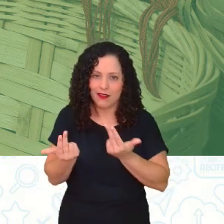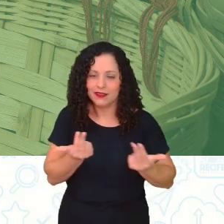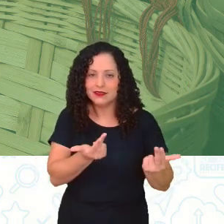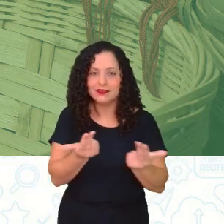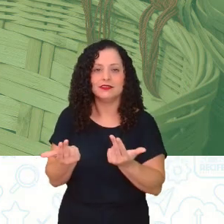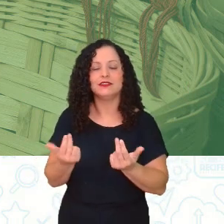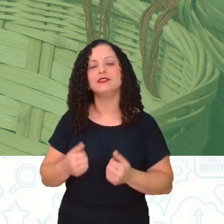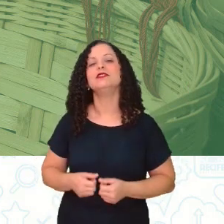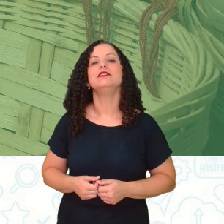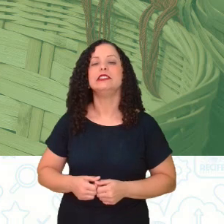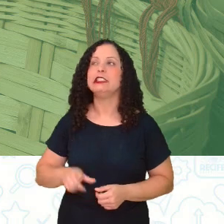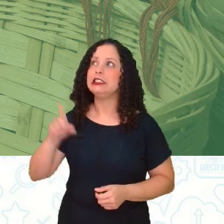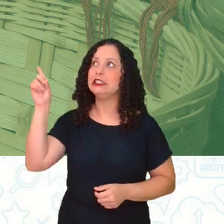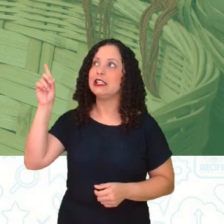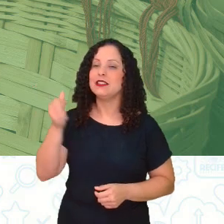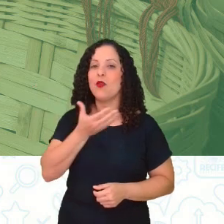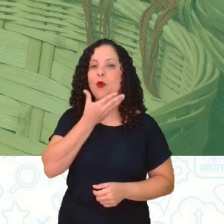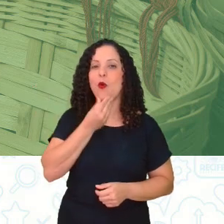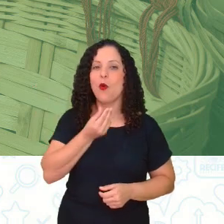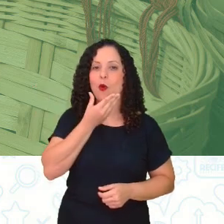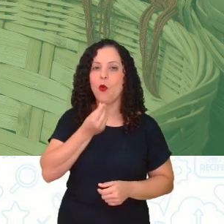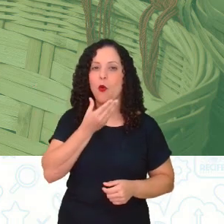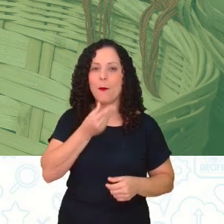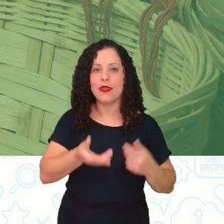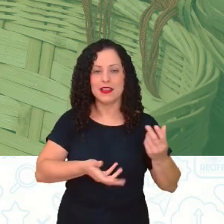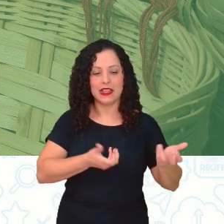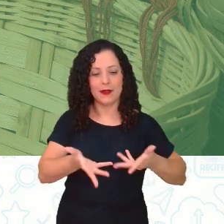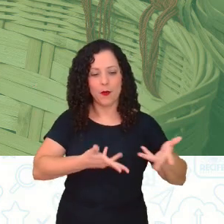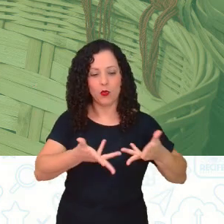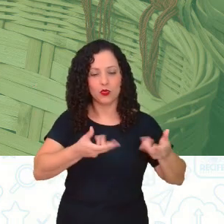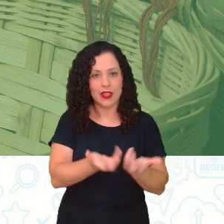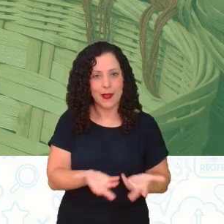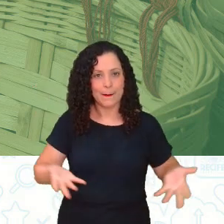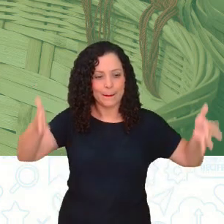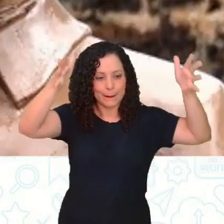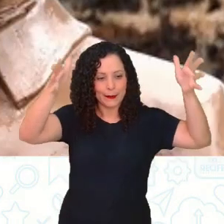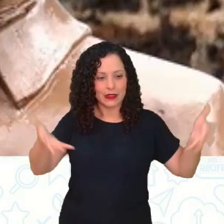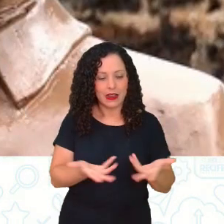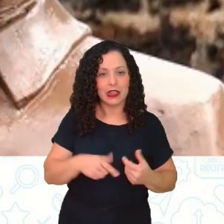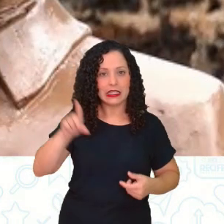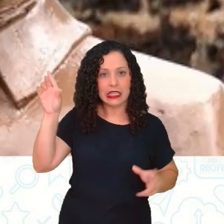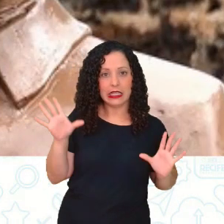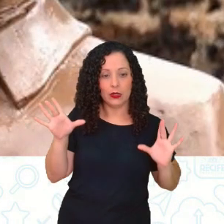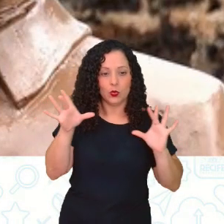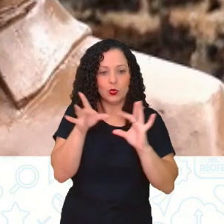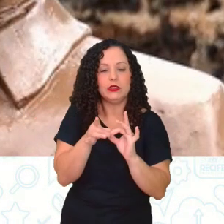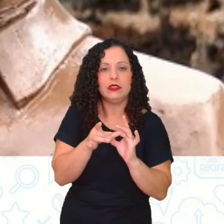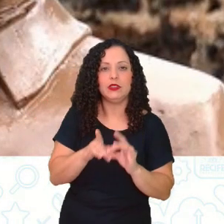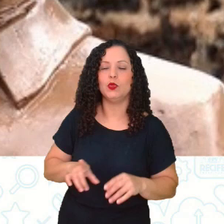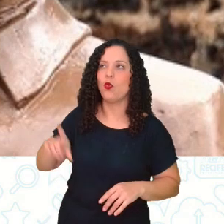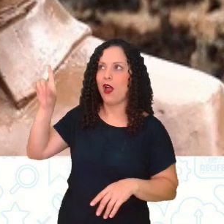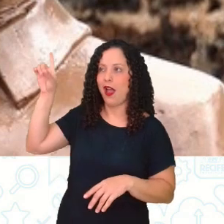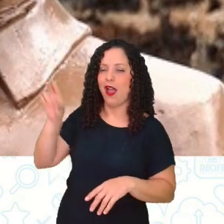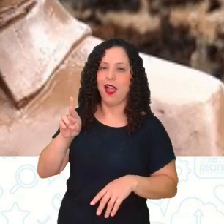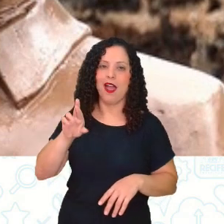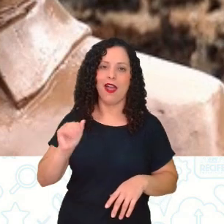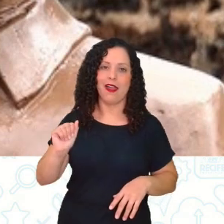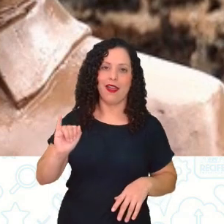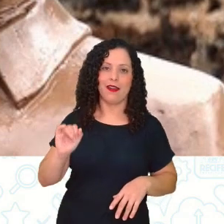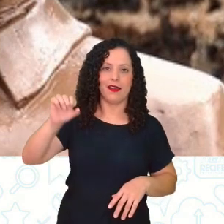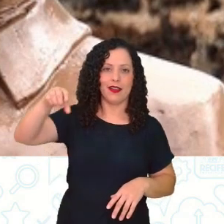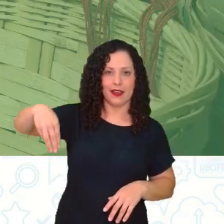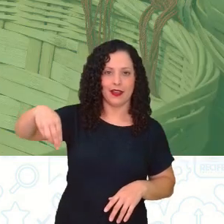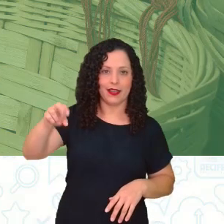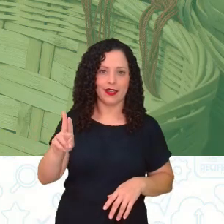justamente desse senhor aí, que foi um dos que também se uniu o vaqueiro Raimundo Gomes, certo?